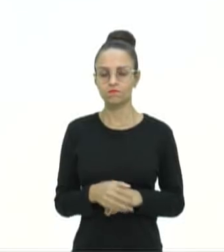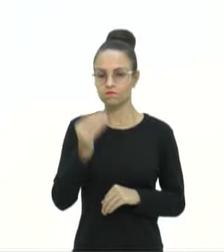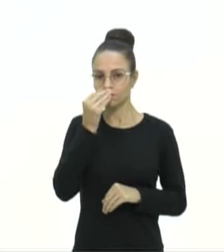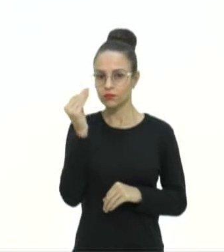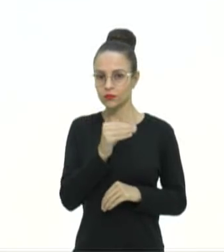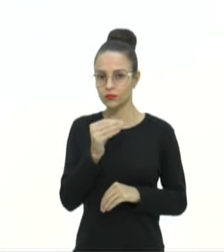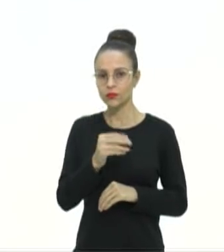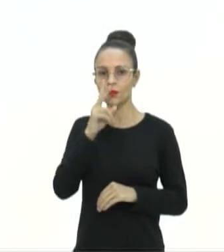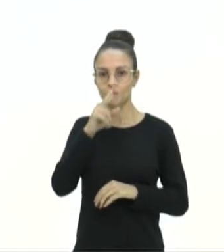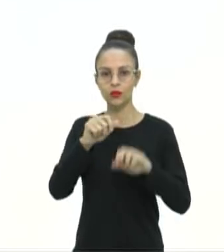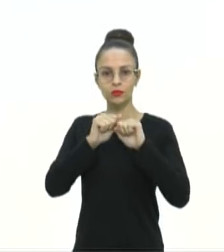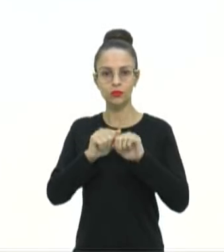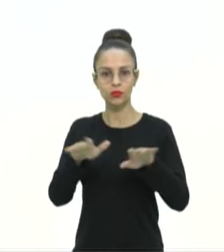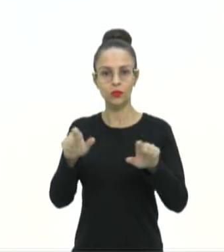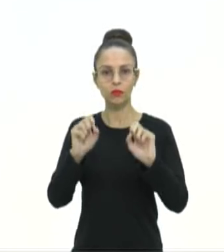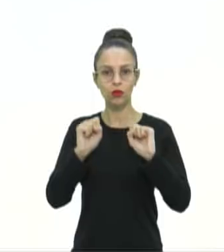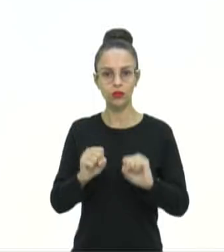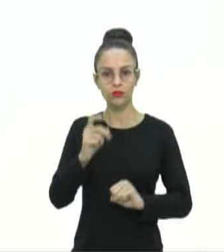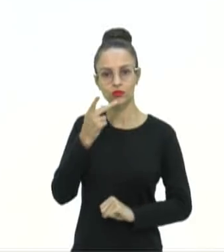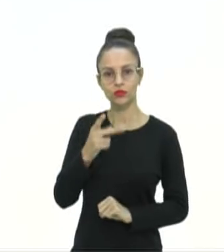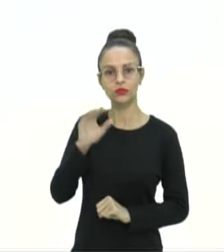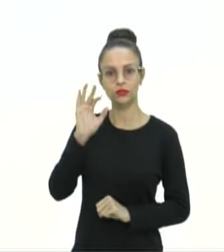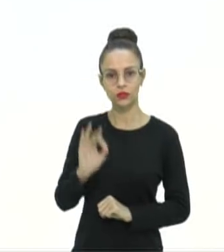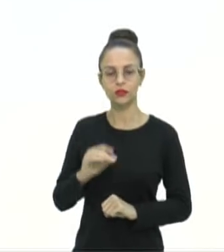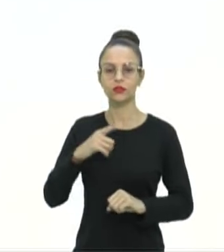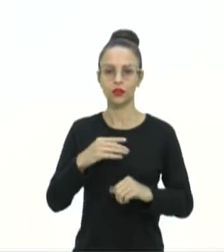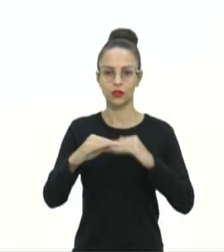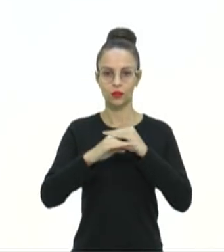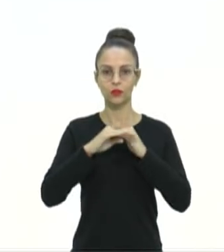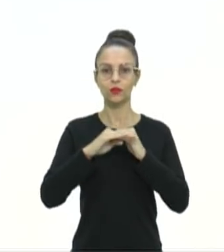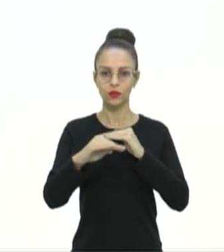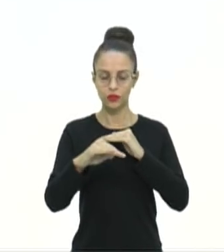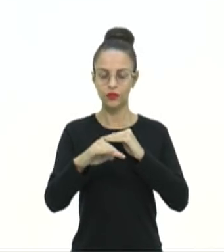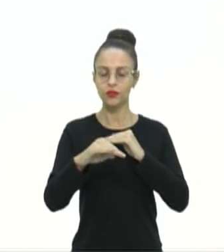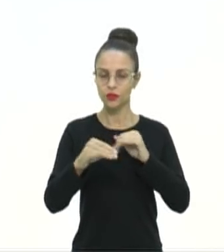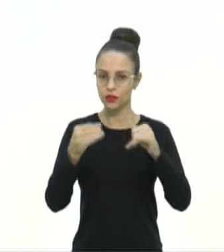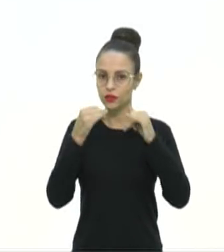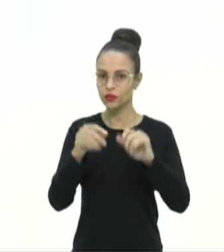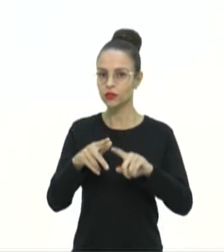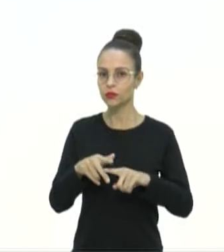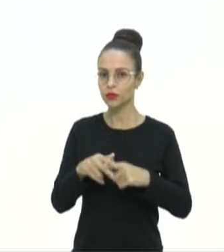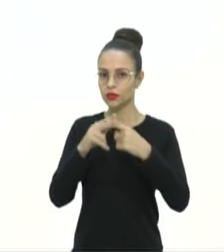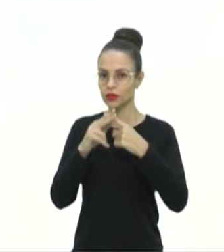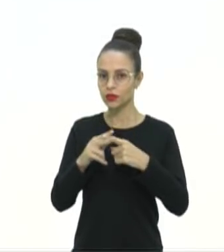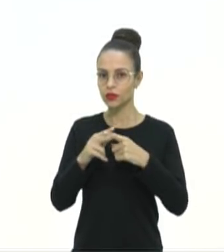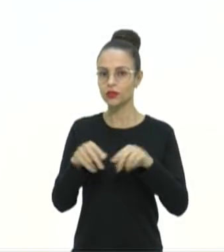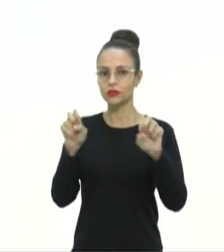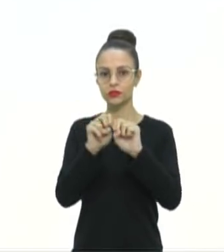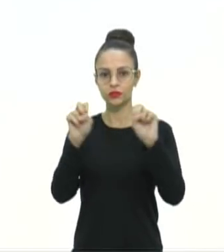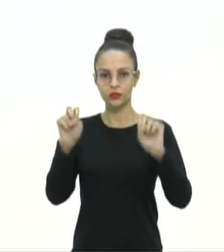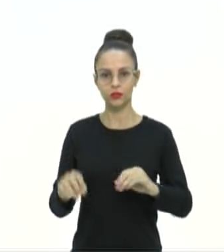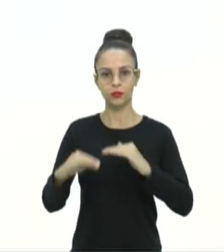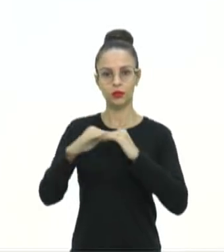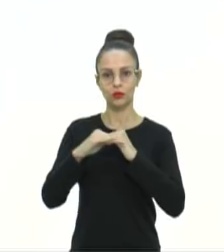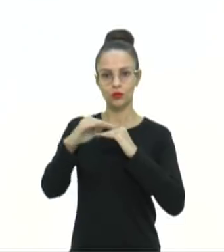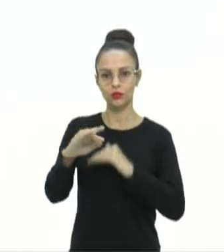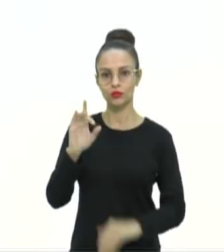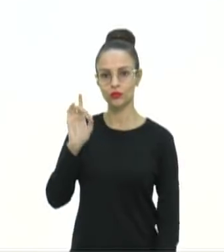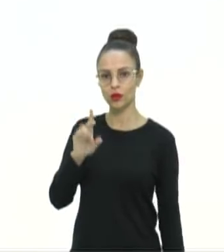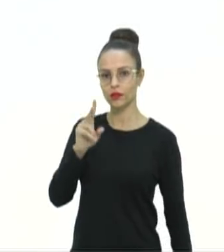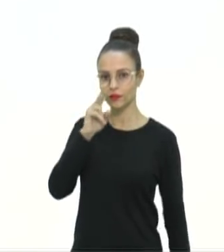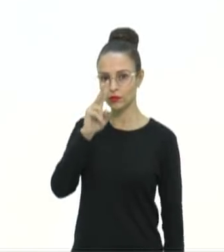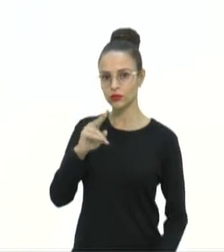dissipativas, podemos afirmar que há conservação da energia mecânica. Neste caso, o sistema conservativo, isto é, somente